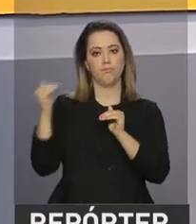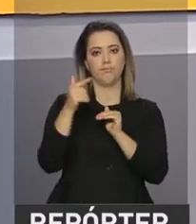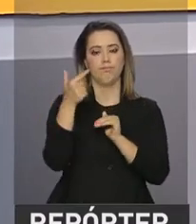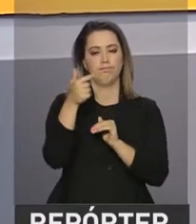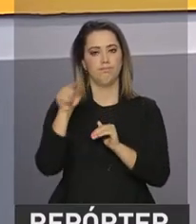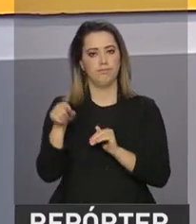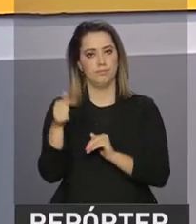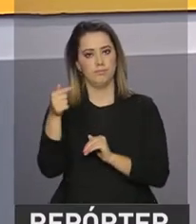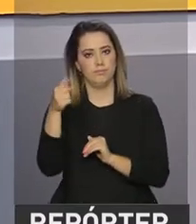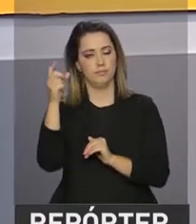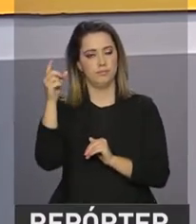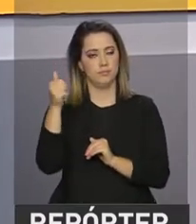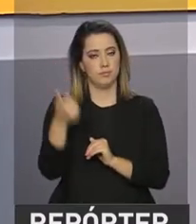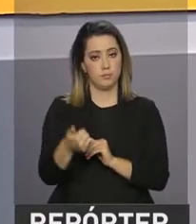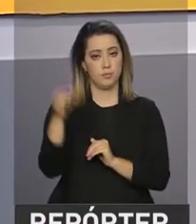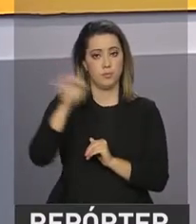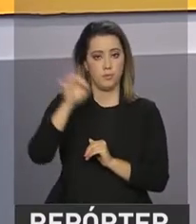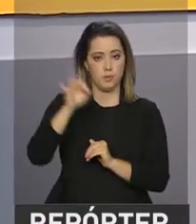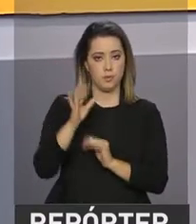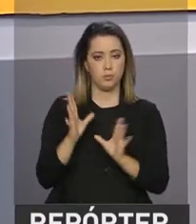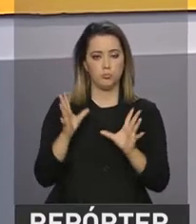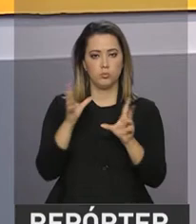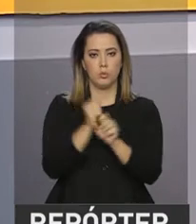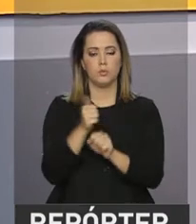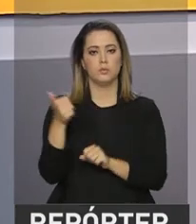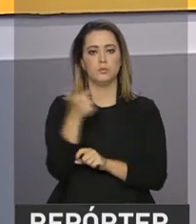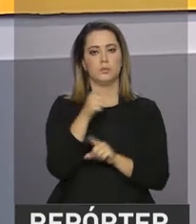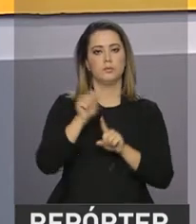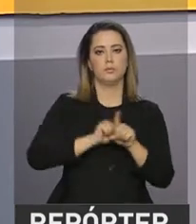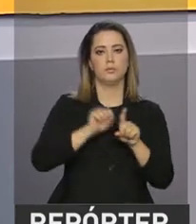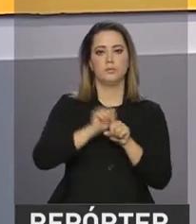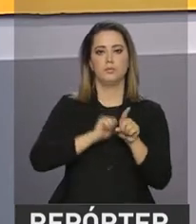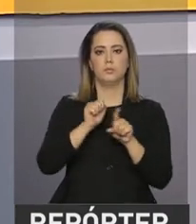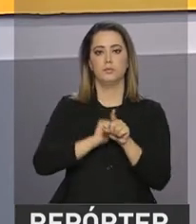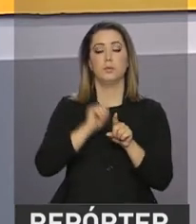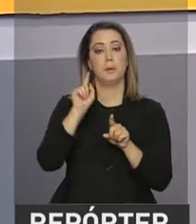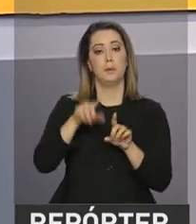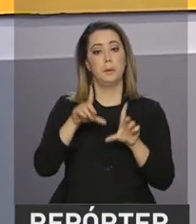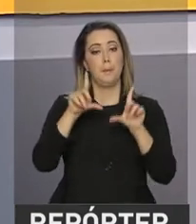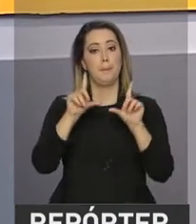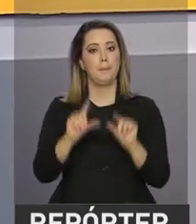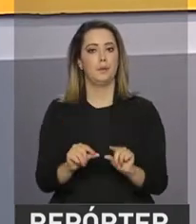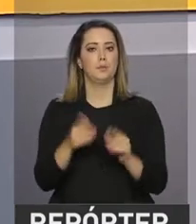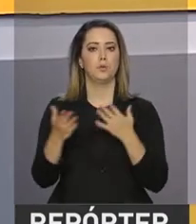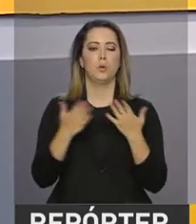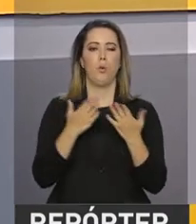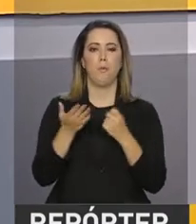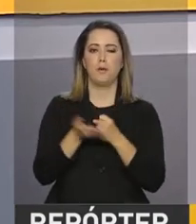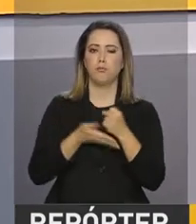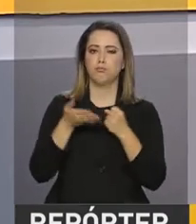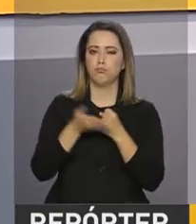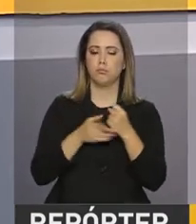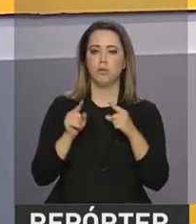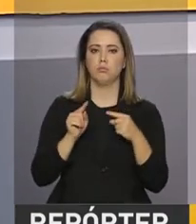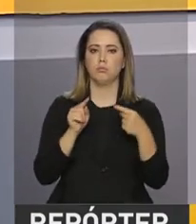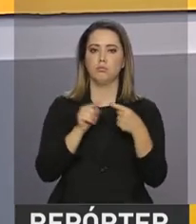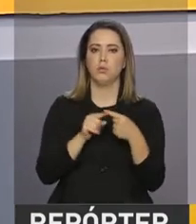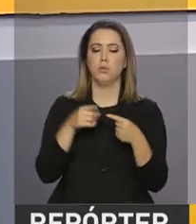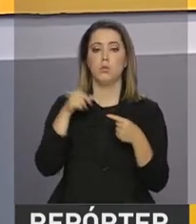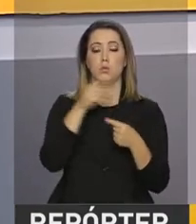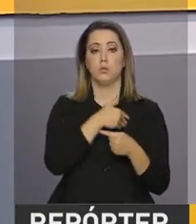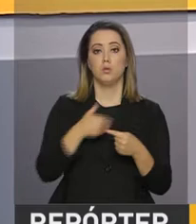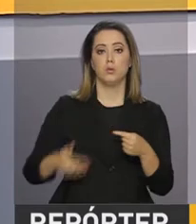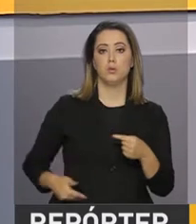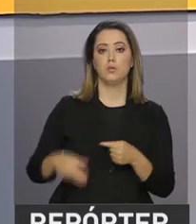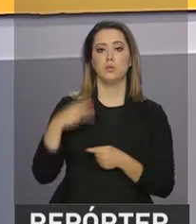de 2,71% no conjunto dos últimos 12 meses. Bem menos do que o piso da meta estabelecido pelo governo,